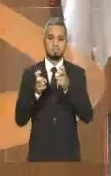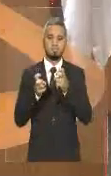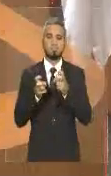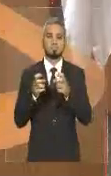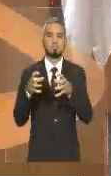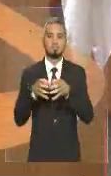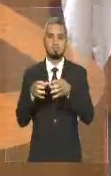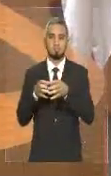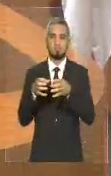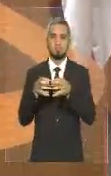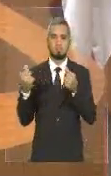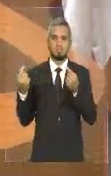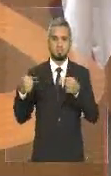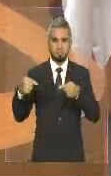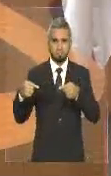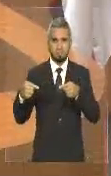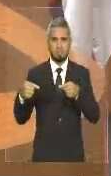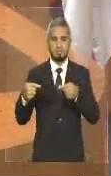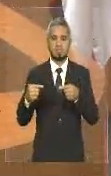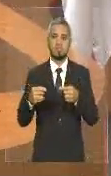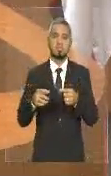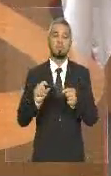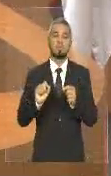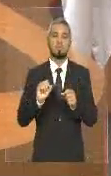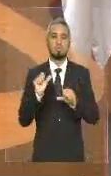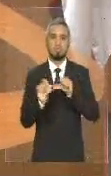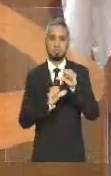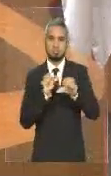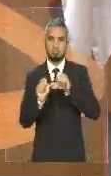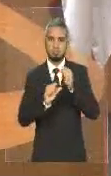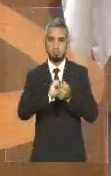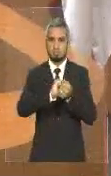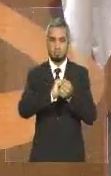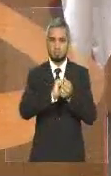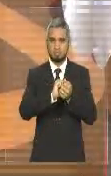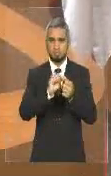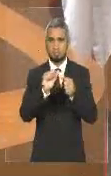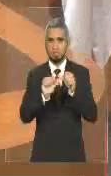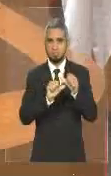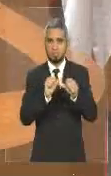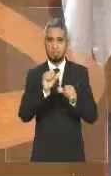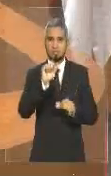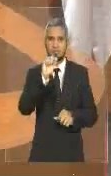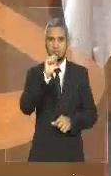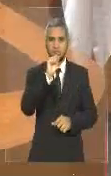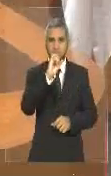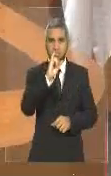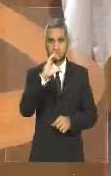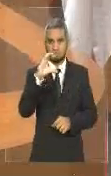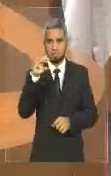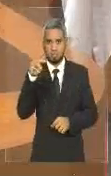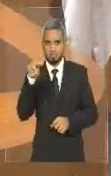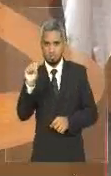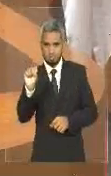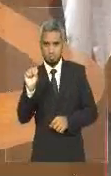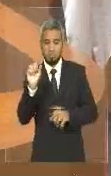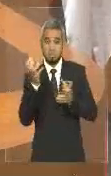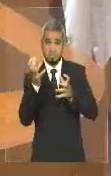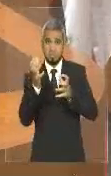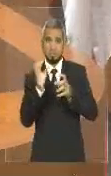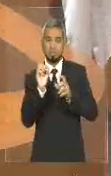transformar o ajuste do ICMS, algo comprovadamente necessário, em um